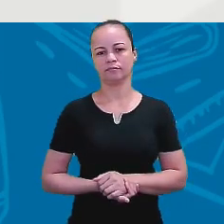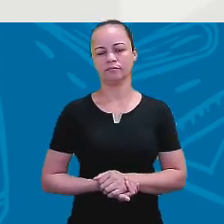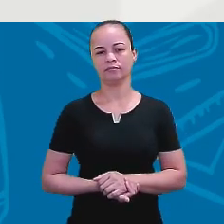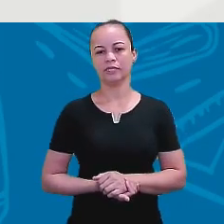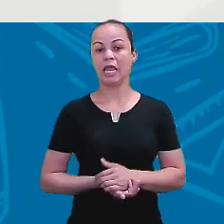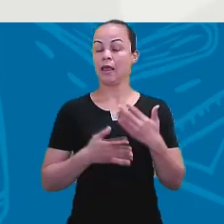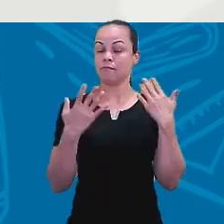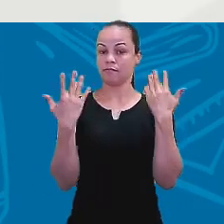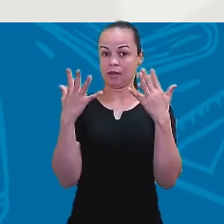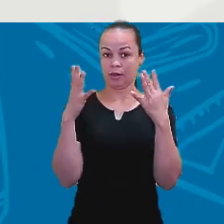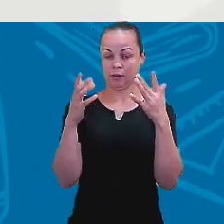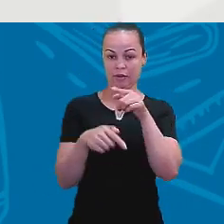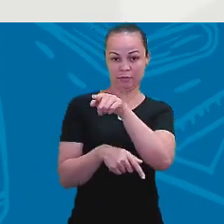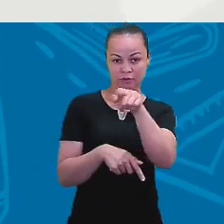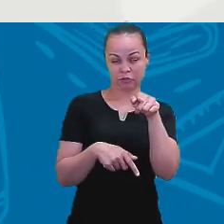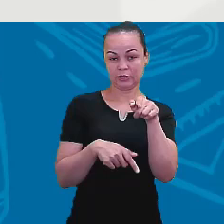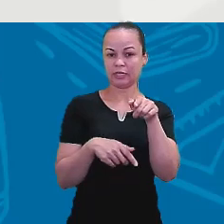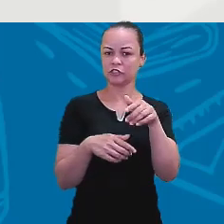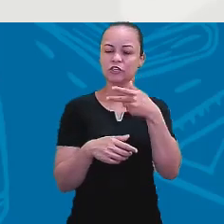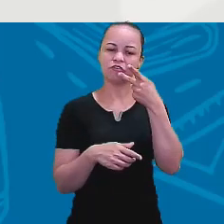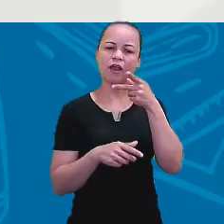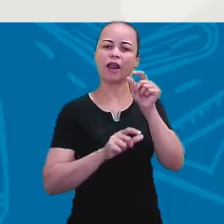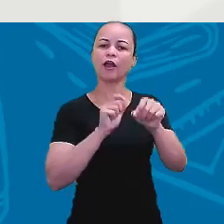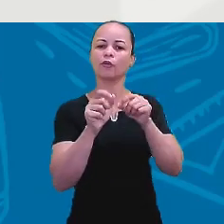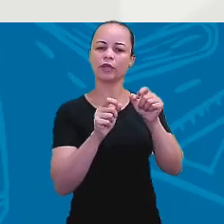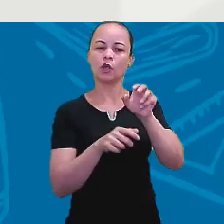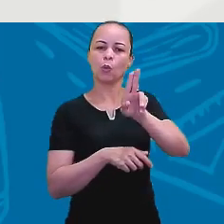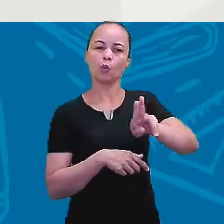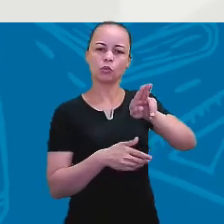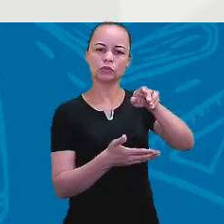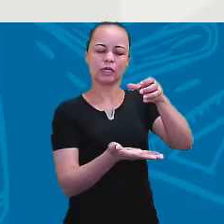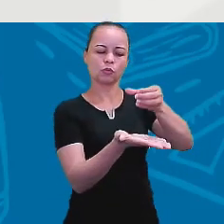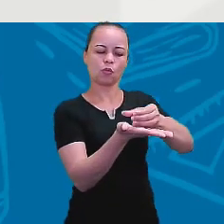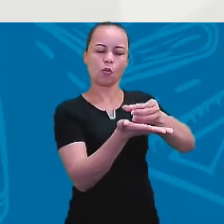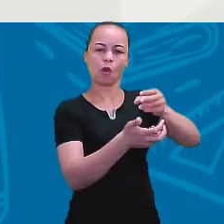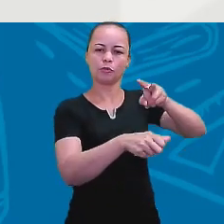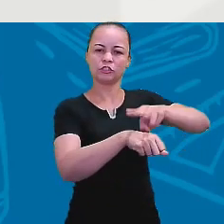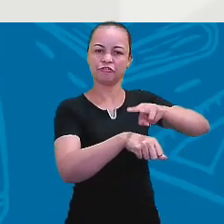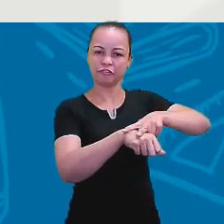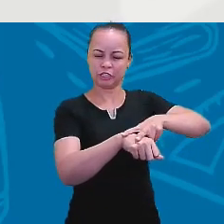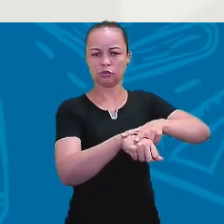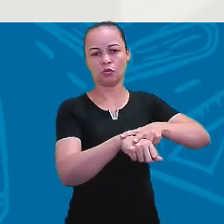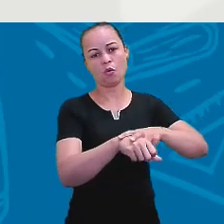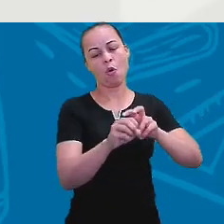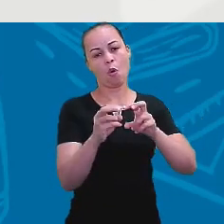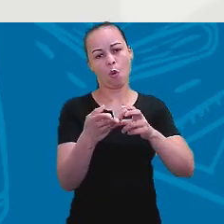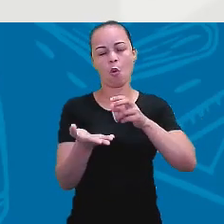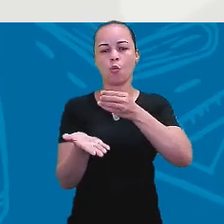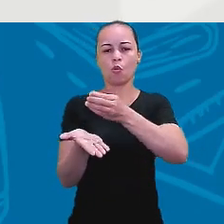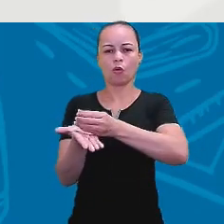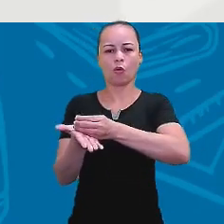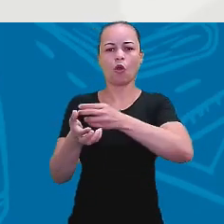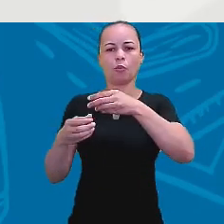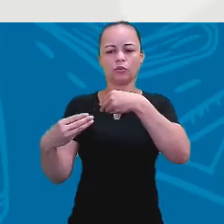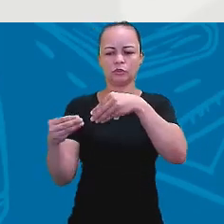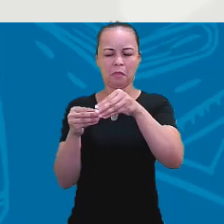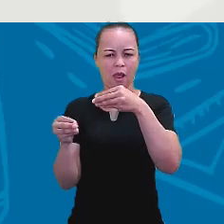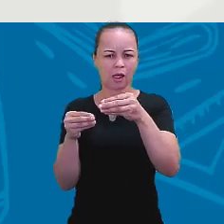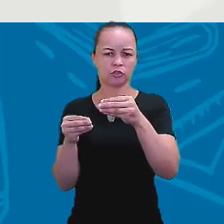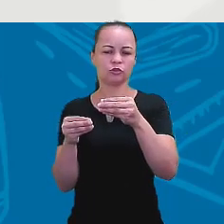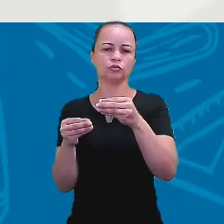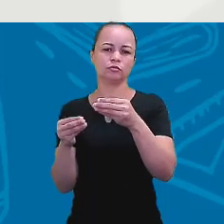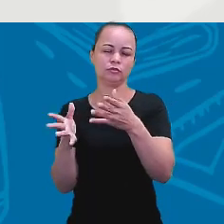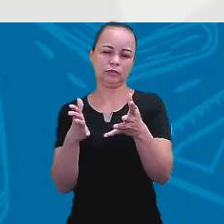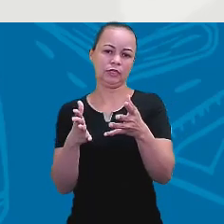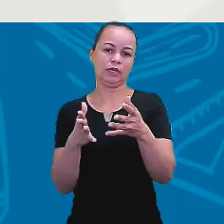Parabéns para quem afirmou que a utilização do copo de vidro ou um copo de plástico daqueles duráveis